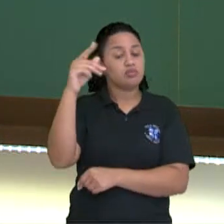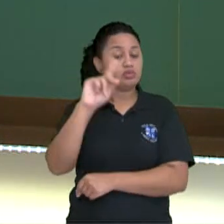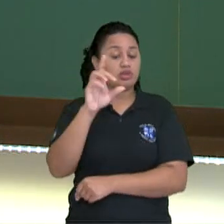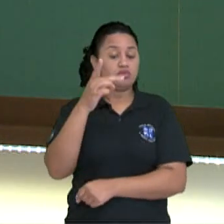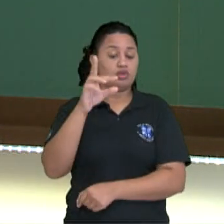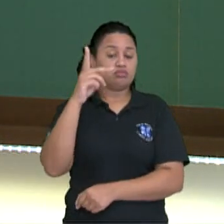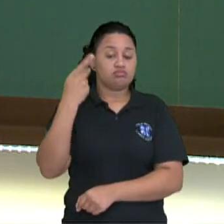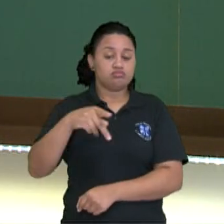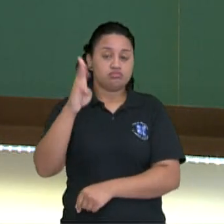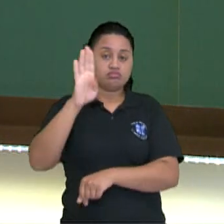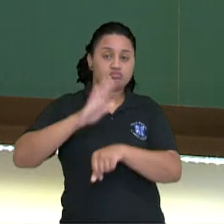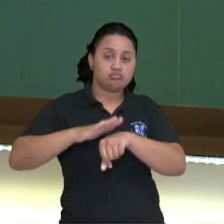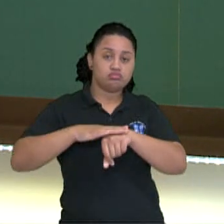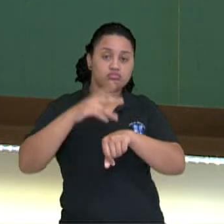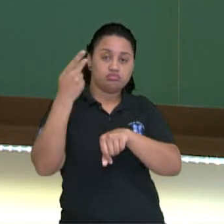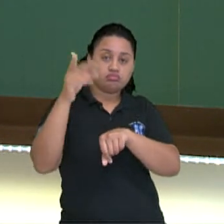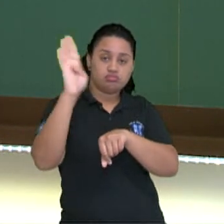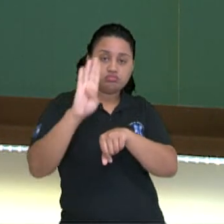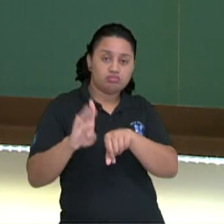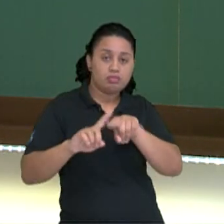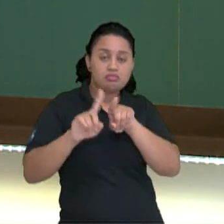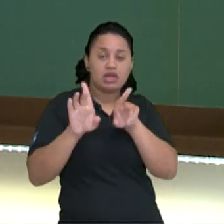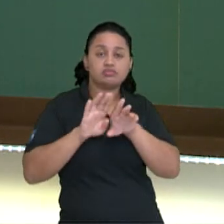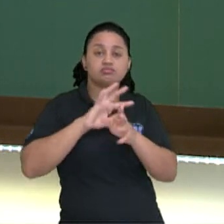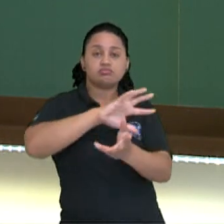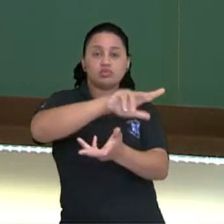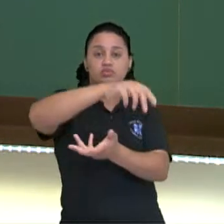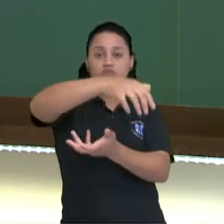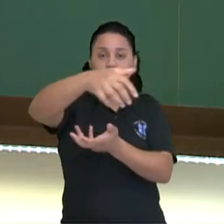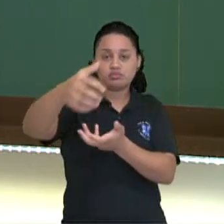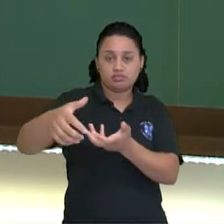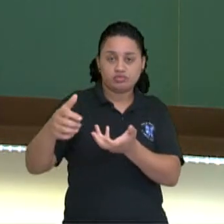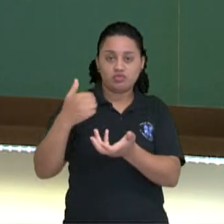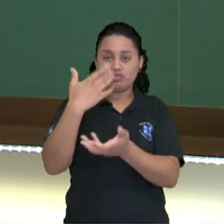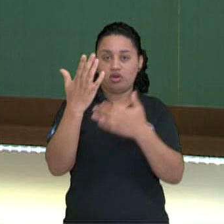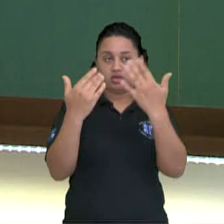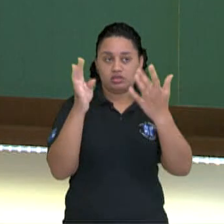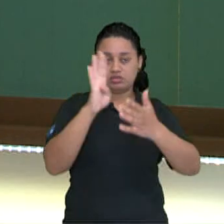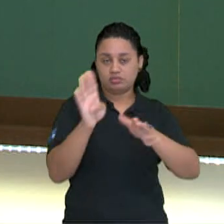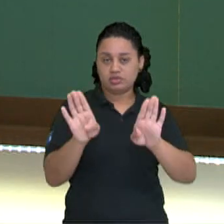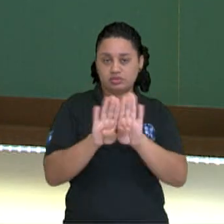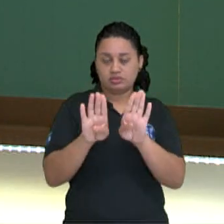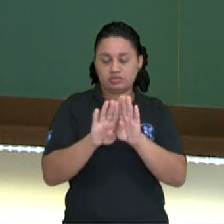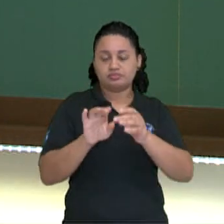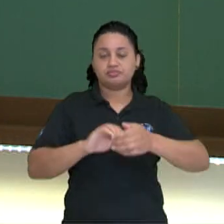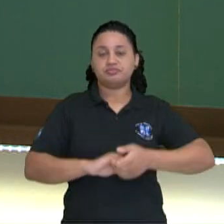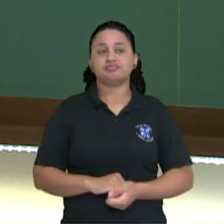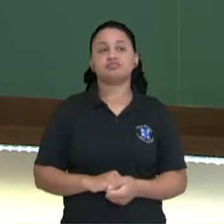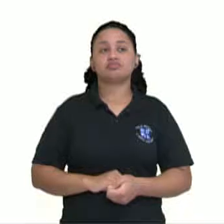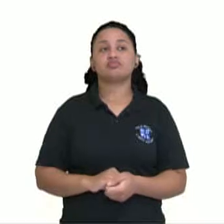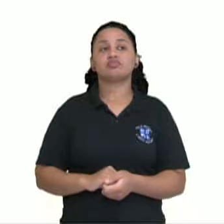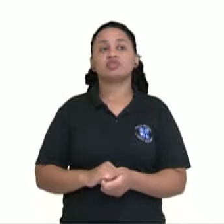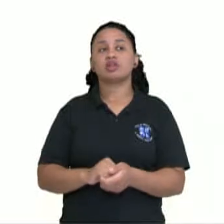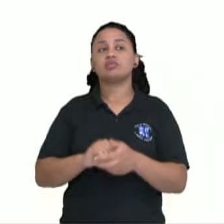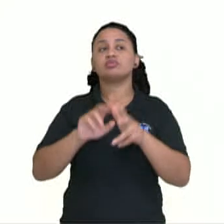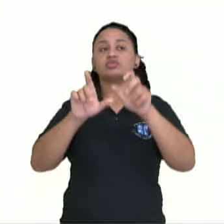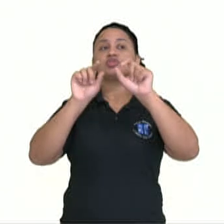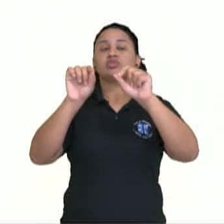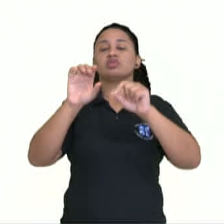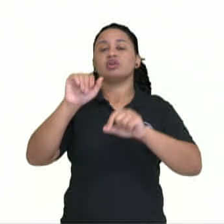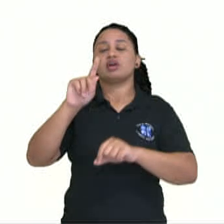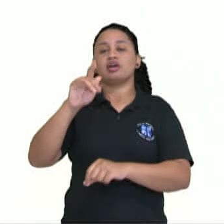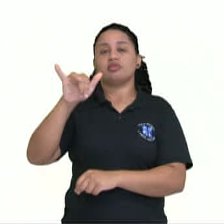Brasil, mas como fora do Brasil também. Capitães da Areia, de 1937. Sob